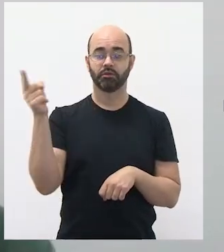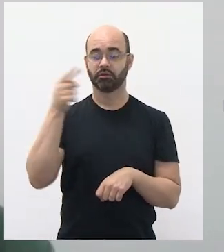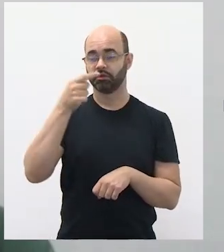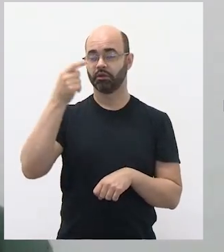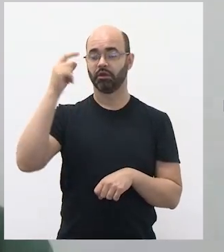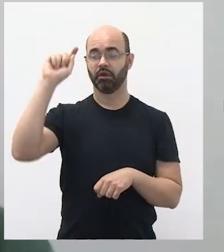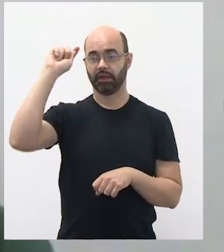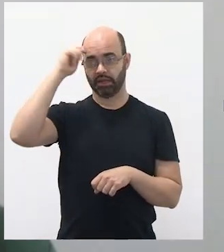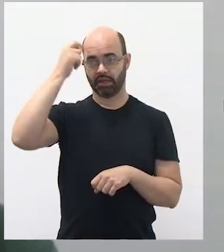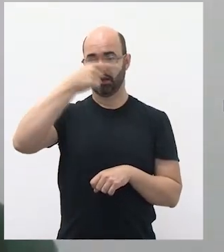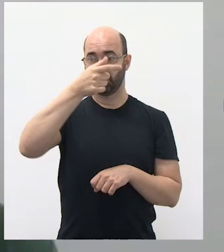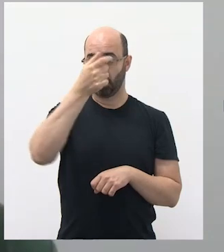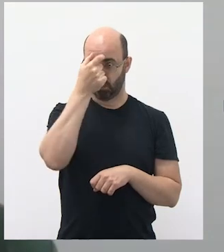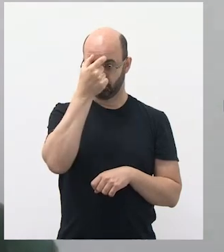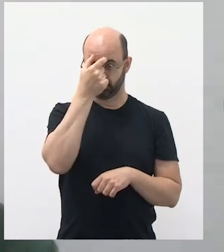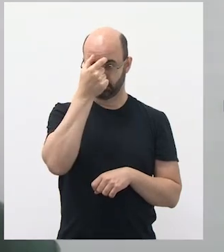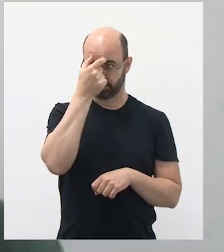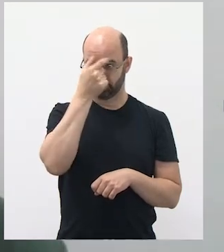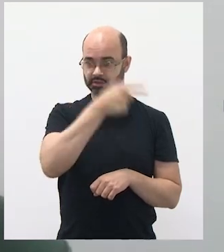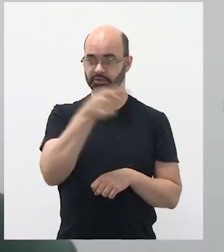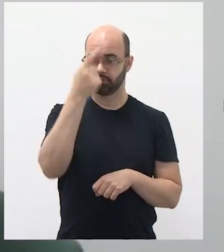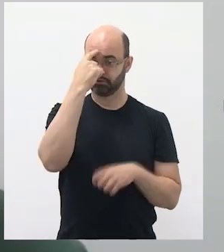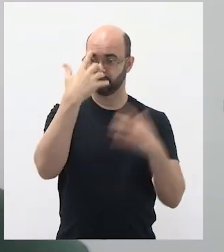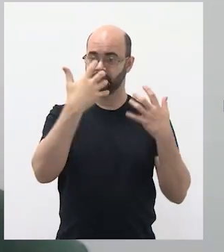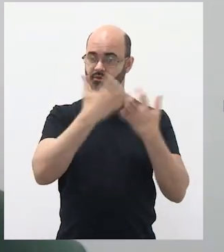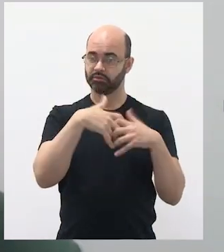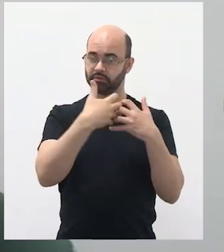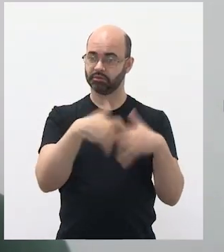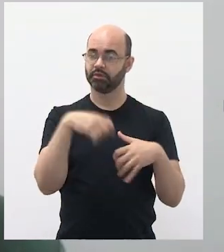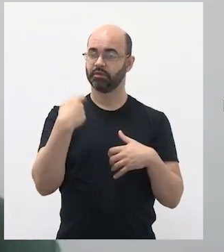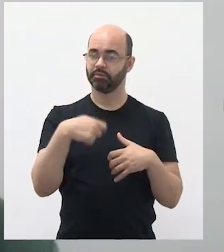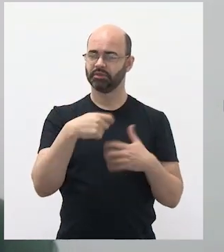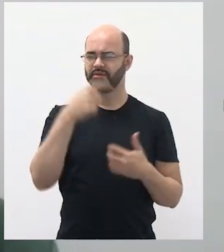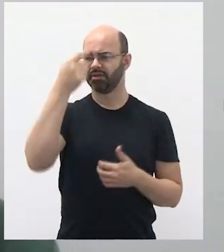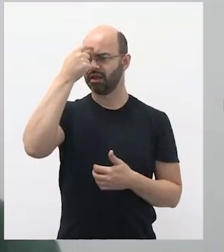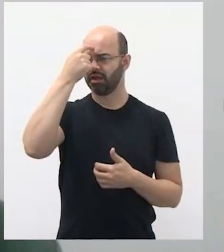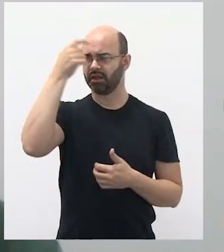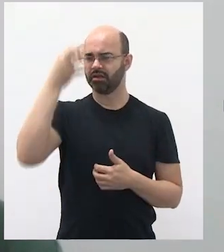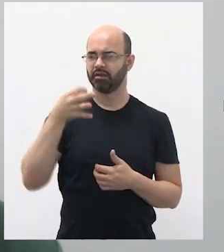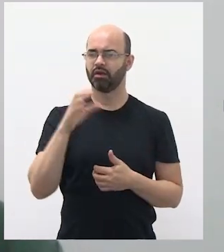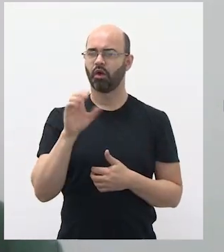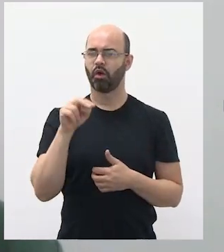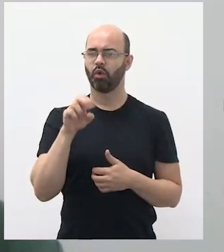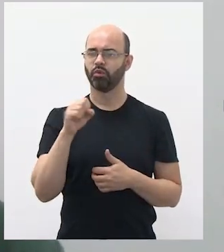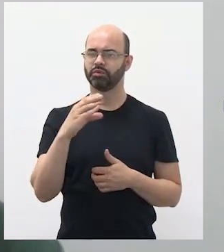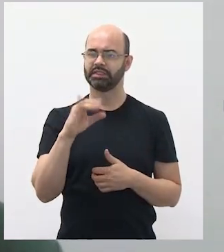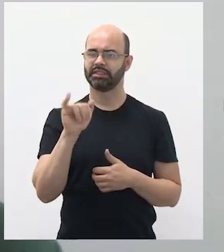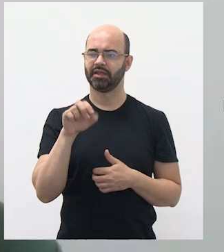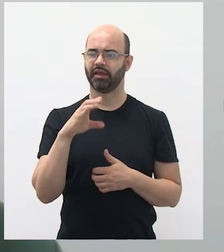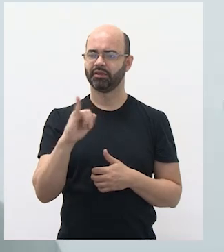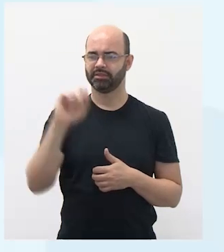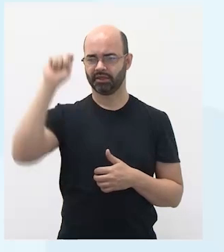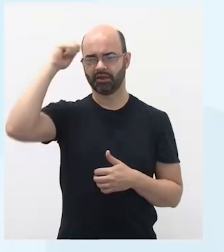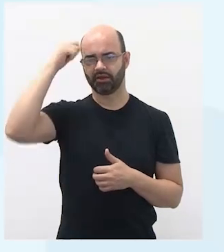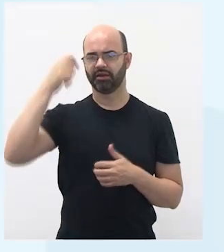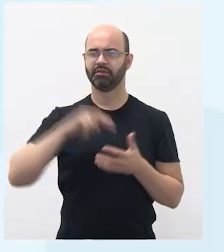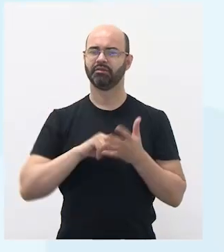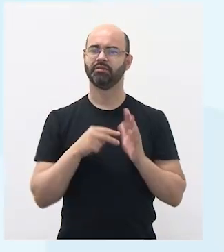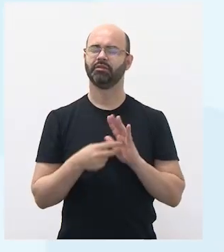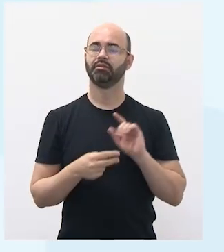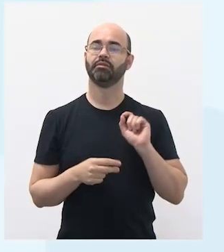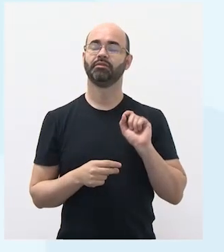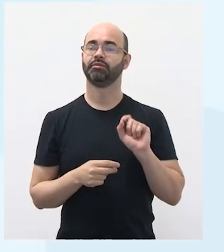que a gente precisa refletir muito. O que é essa consciência negra? Que permeia uma série